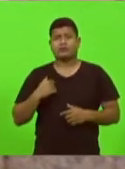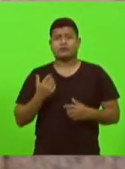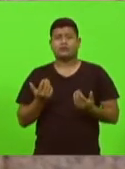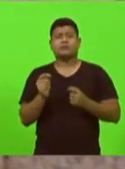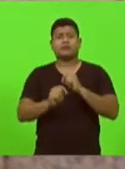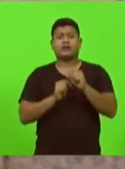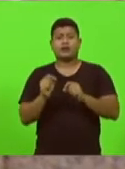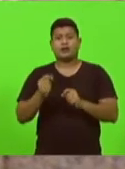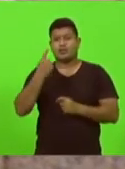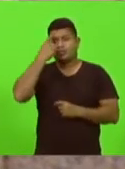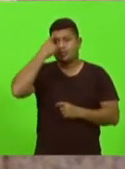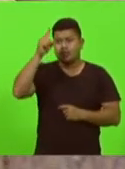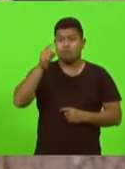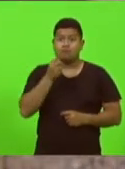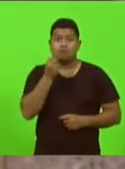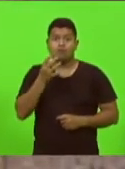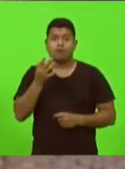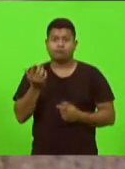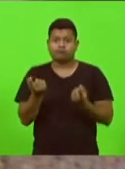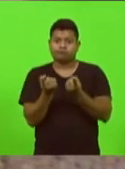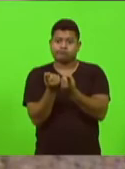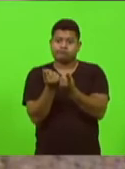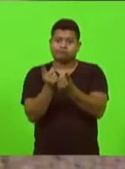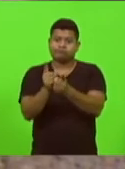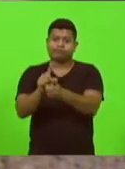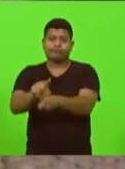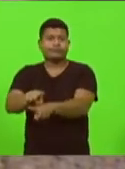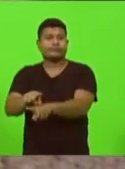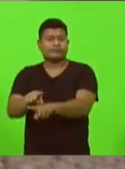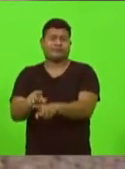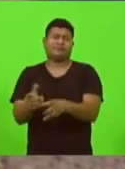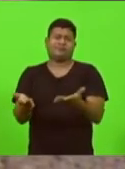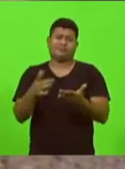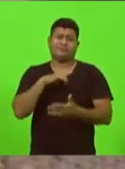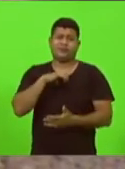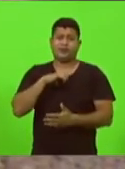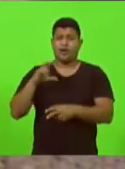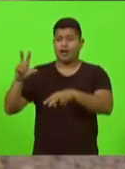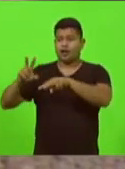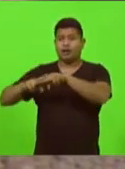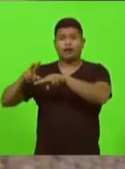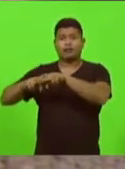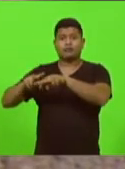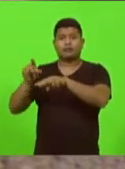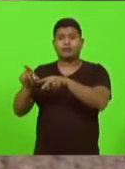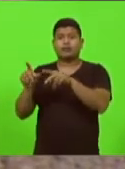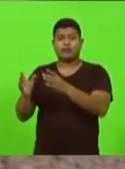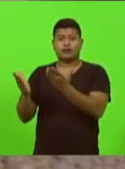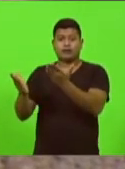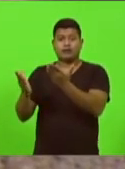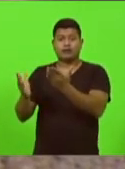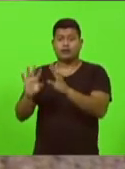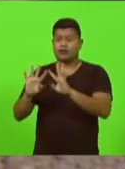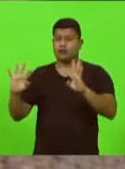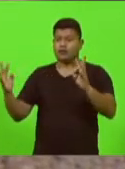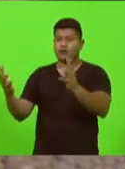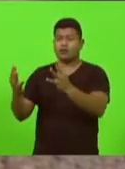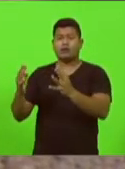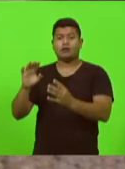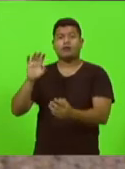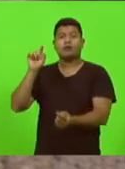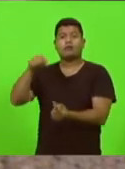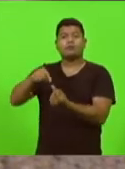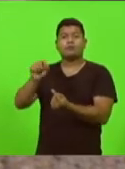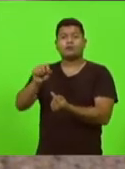ideias. A cadeia, ela tem um propósito anterior à recuperação, é afastar da sociedade